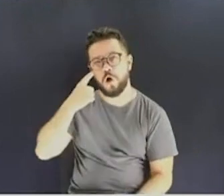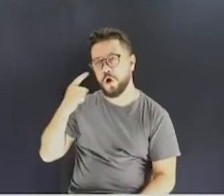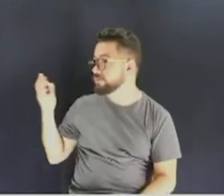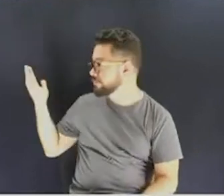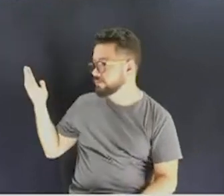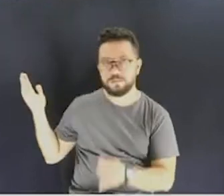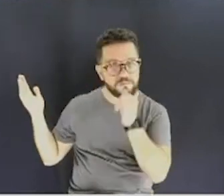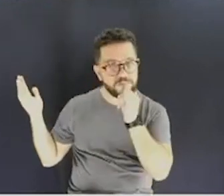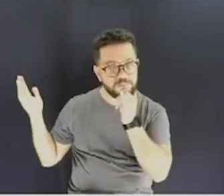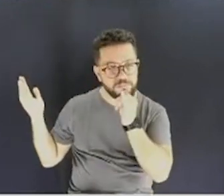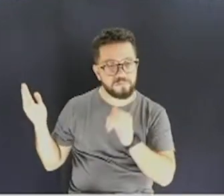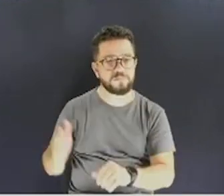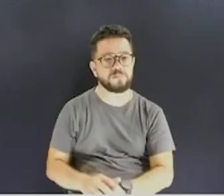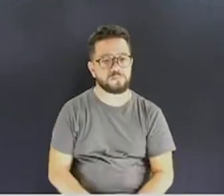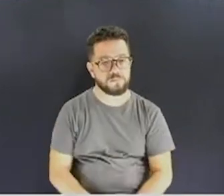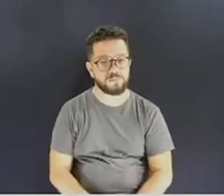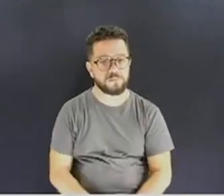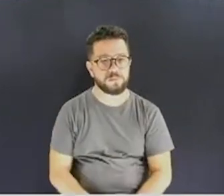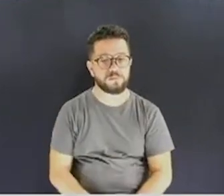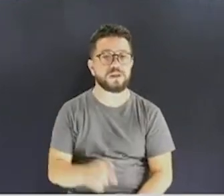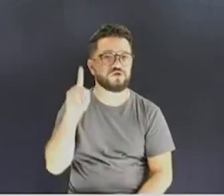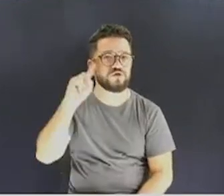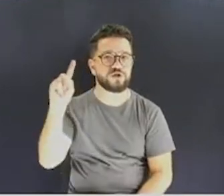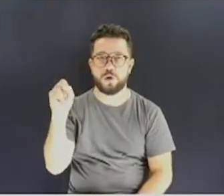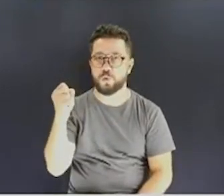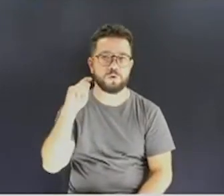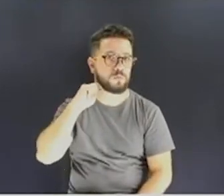Paraná publicou recentemente, 8 de abril de 2024,